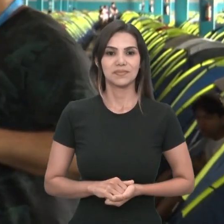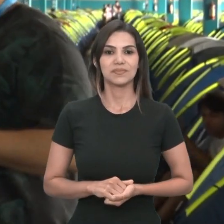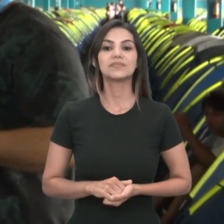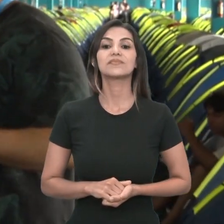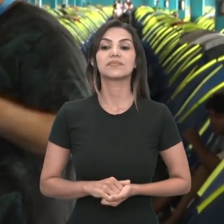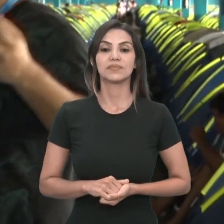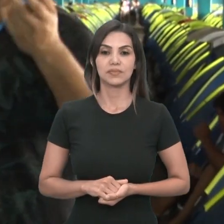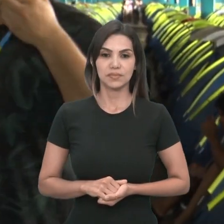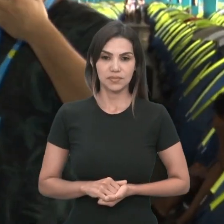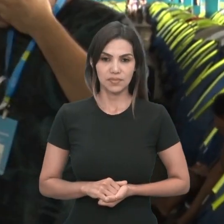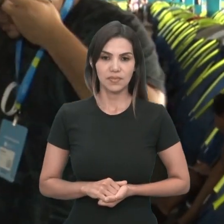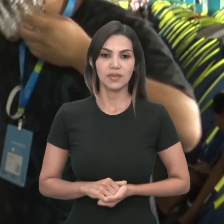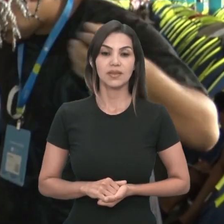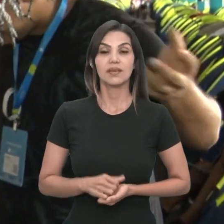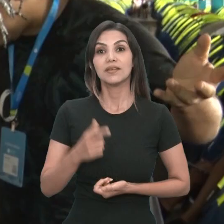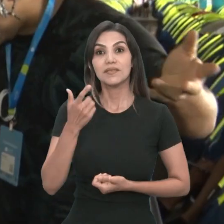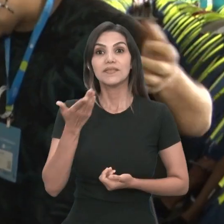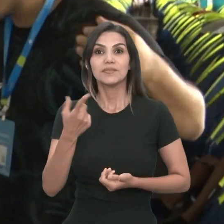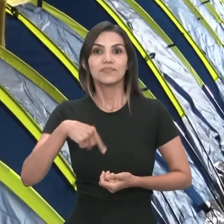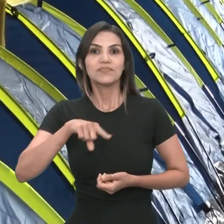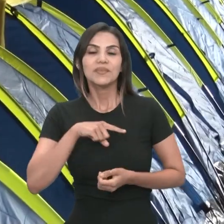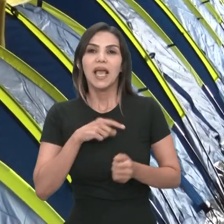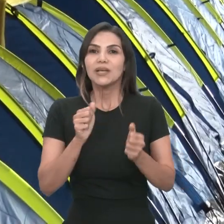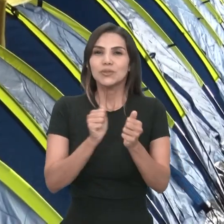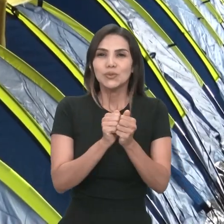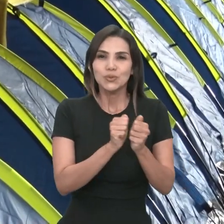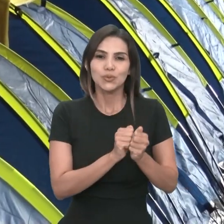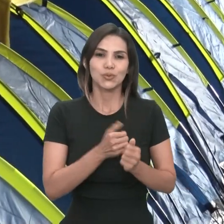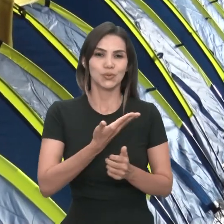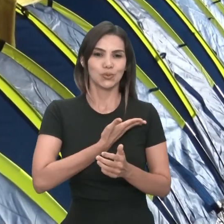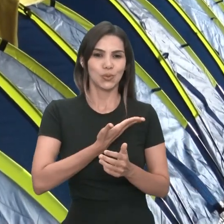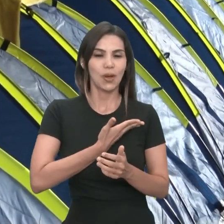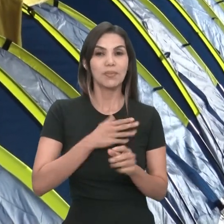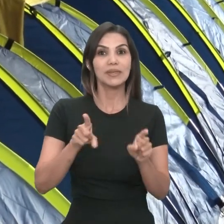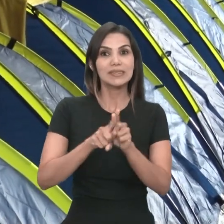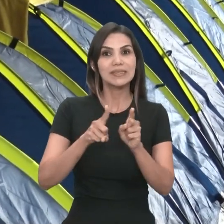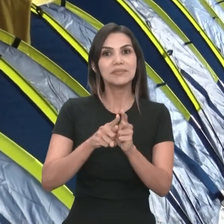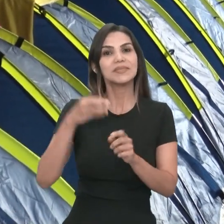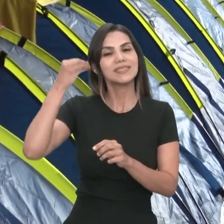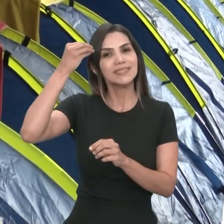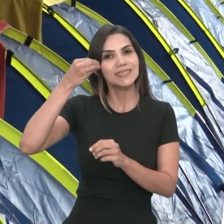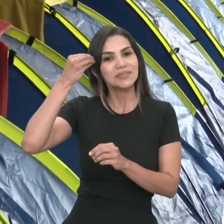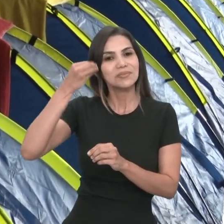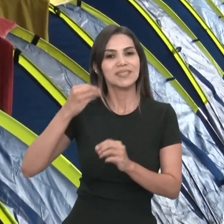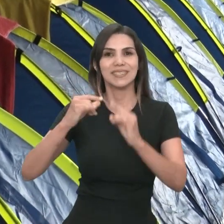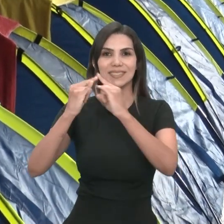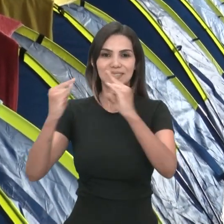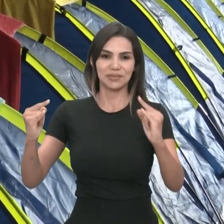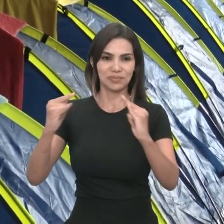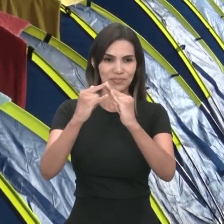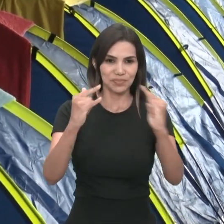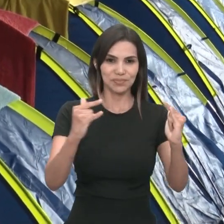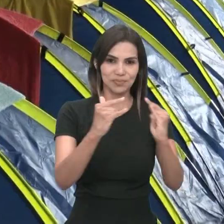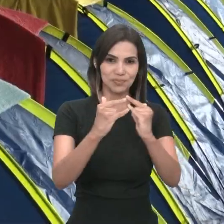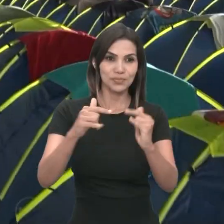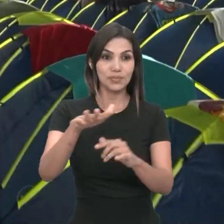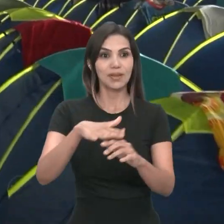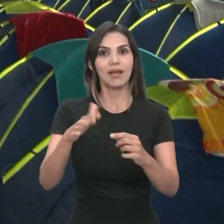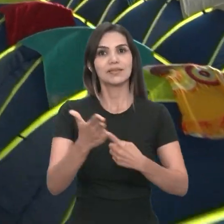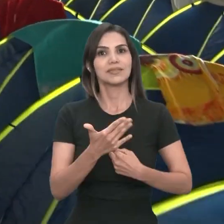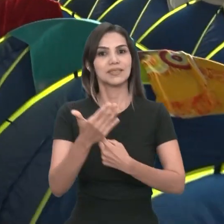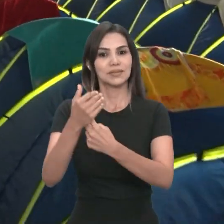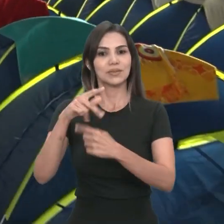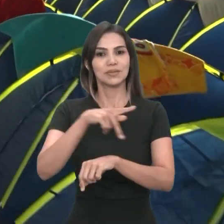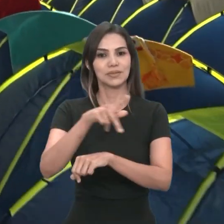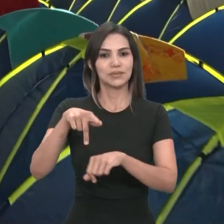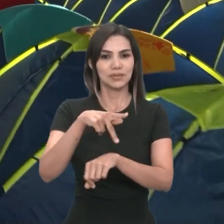Estar com amigos e ainda viver a aventura de acampar em uma das maiores experiências de tecnologia do país.